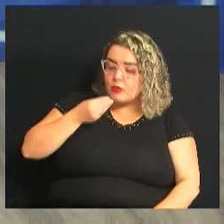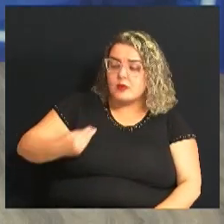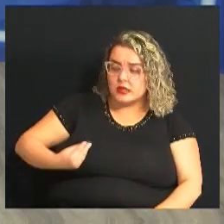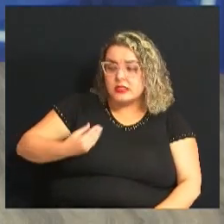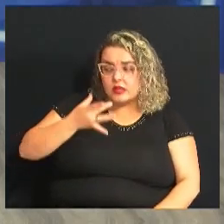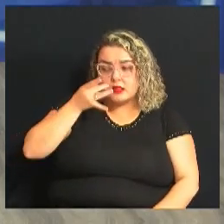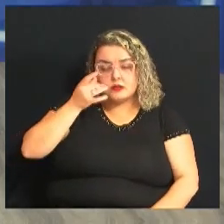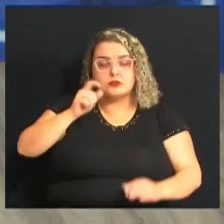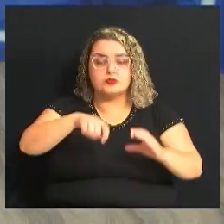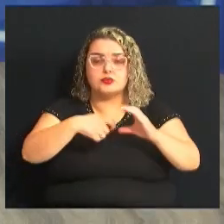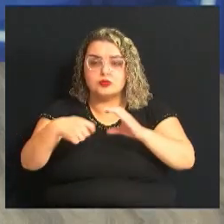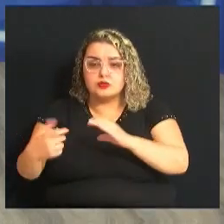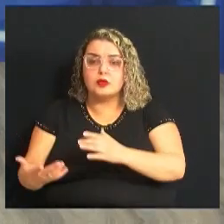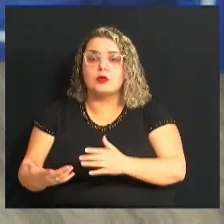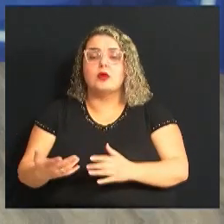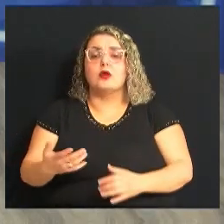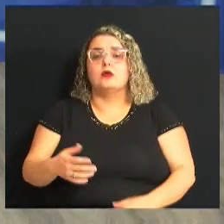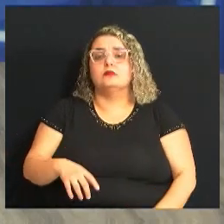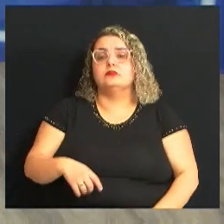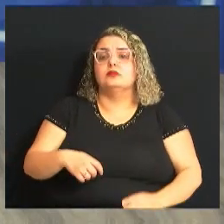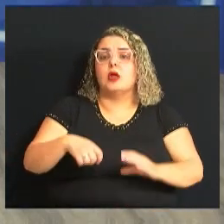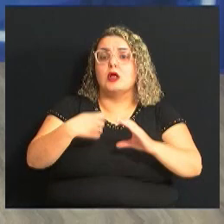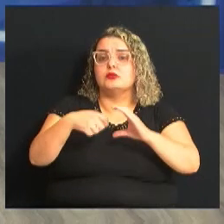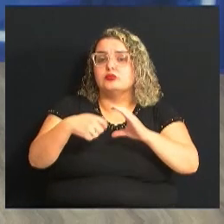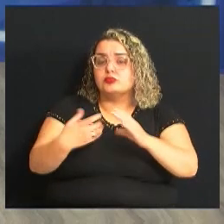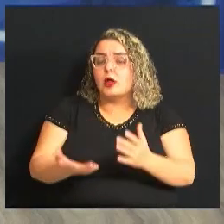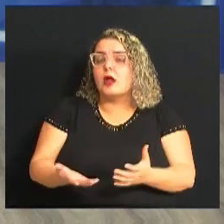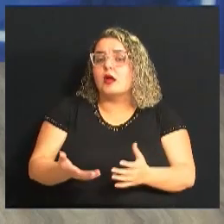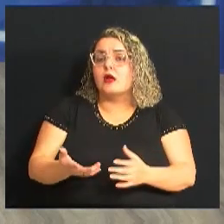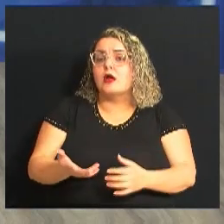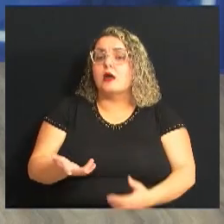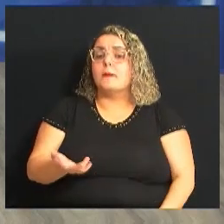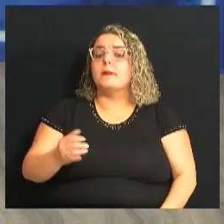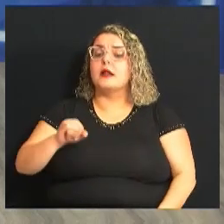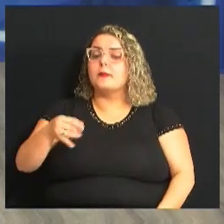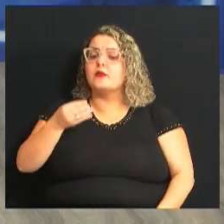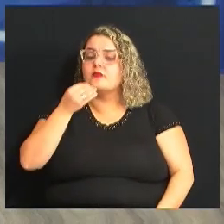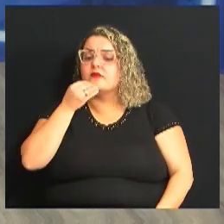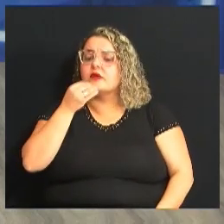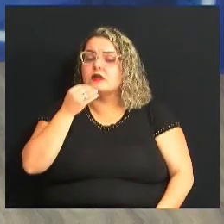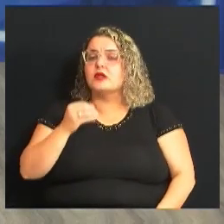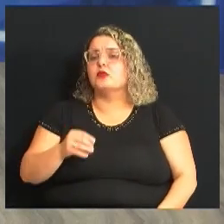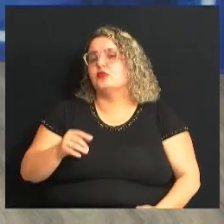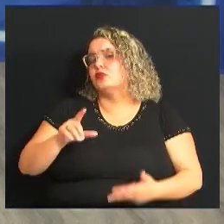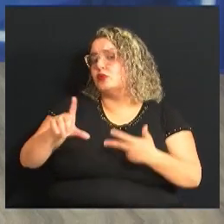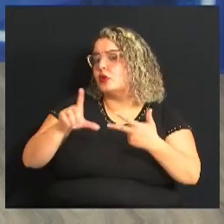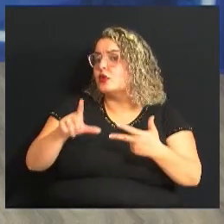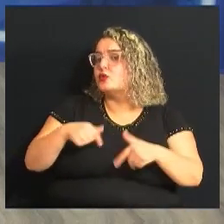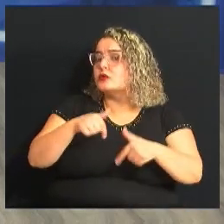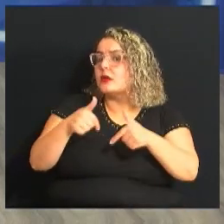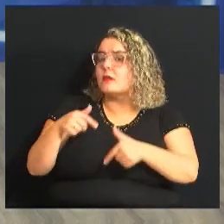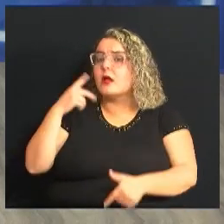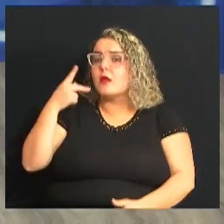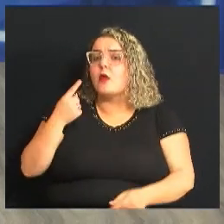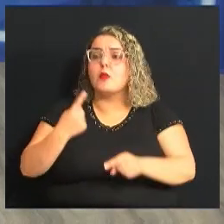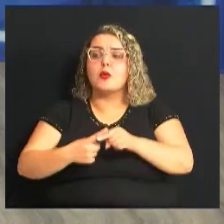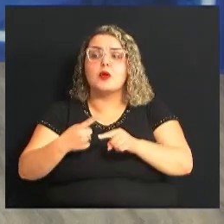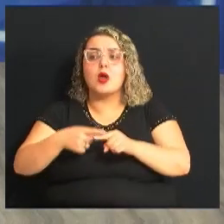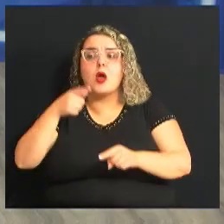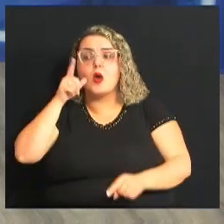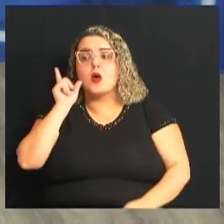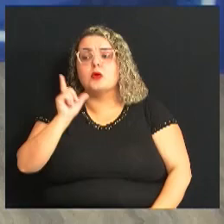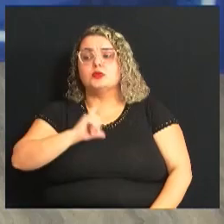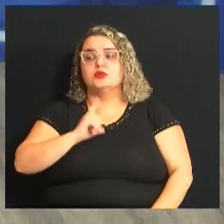nossos estúdios para nós falarmos das notícias do Legislativo, sobre o trabalho dos parlamentares, até porque ontem nós